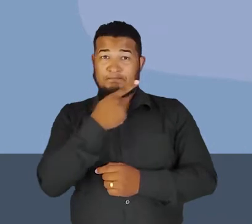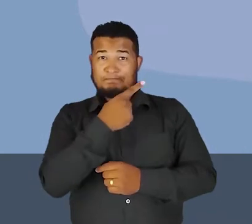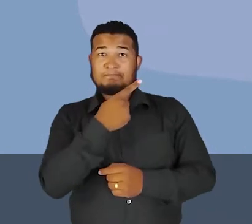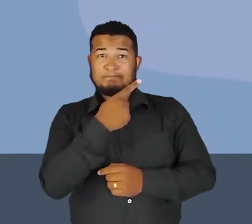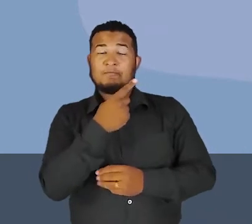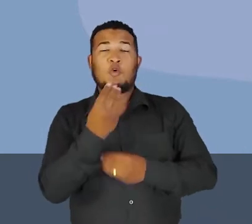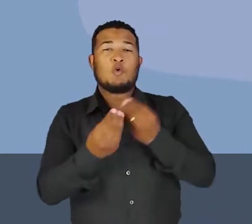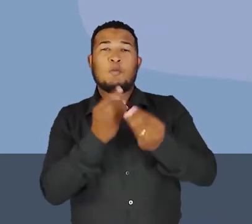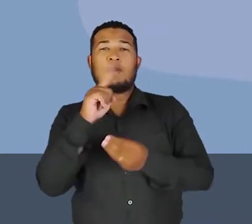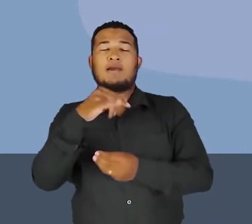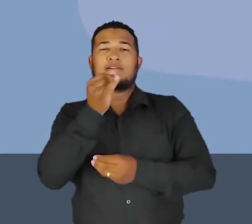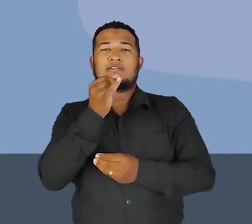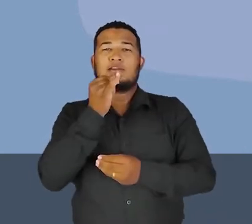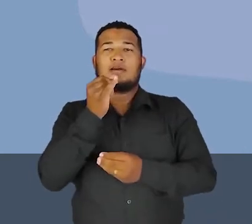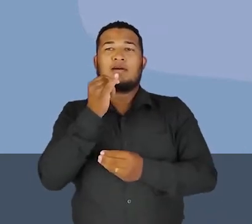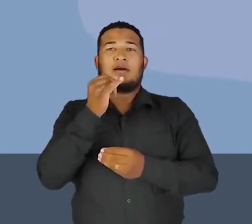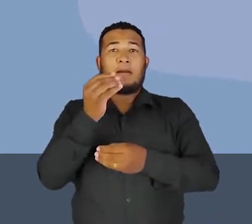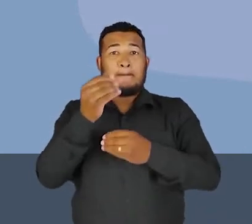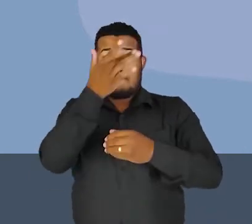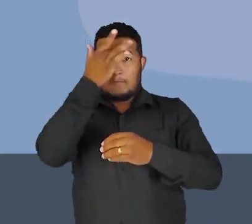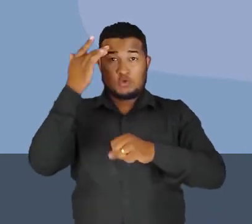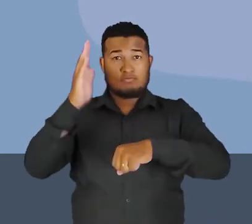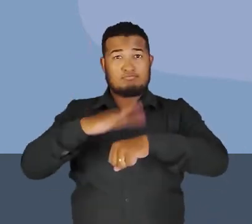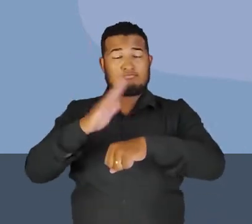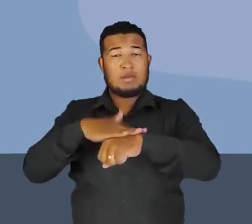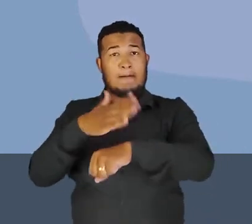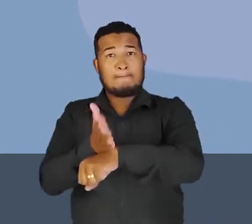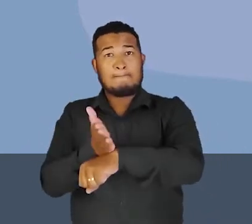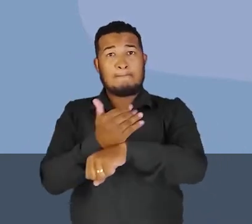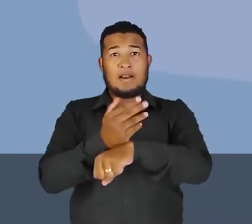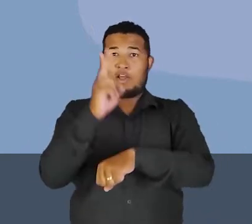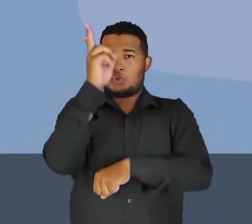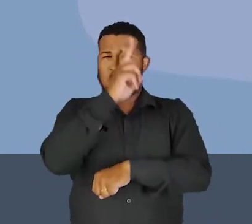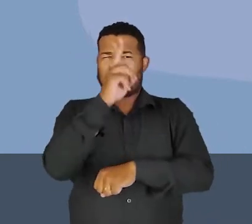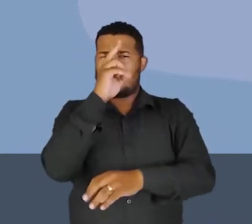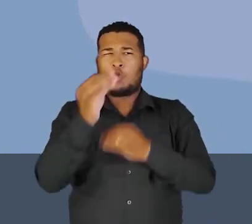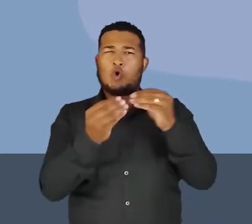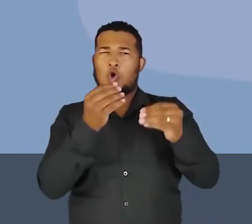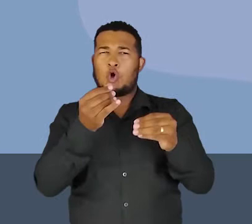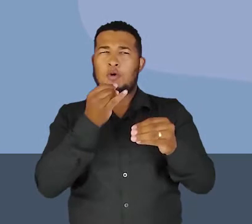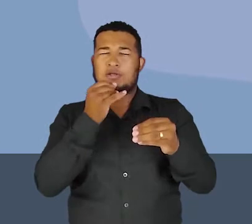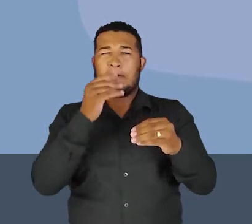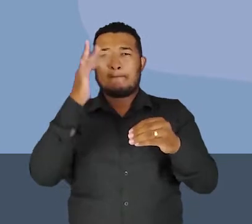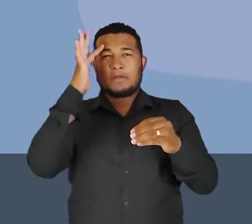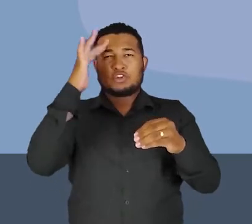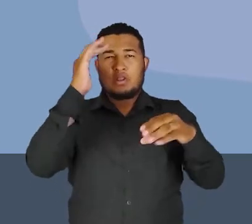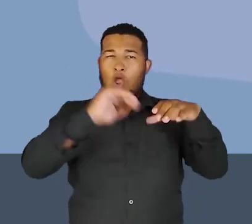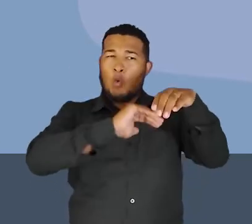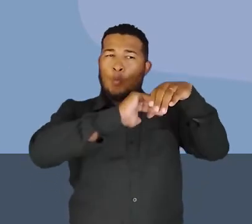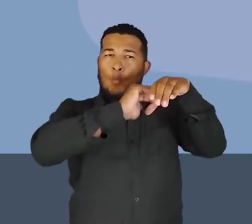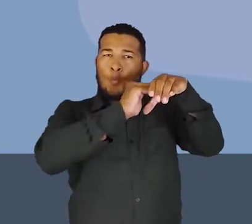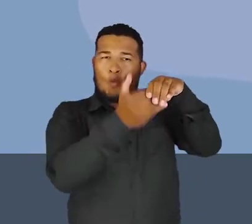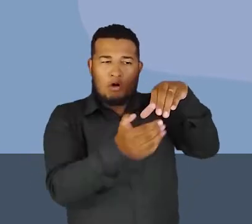o trabalho dos homens pré-históricos, as pinturas rupestres, quer dizer, onde a arte